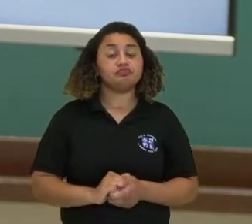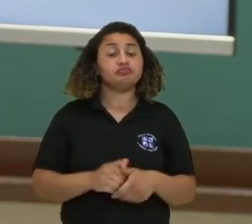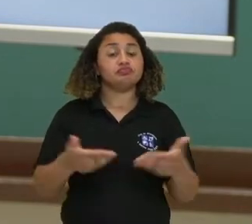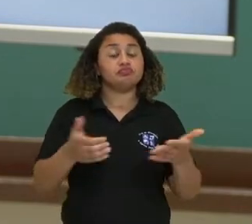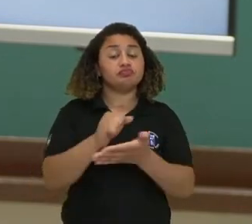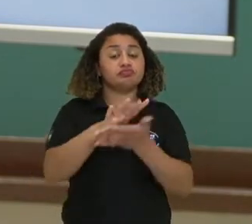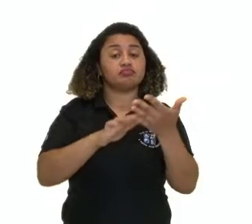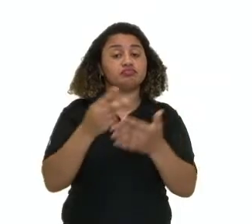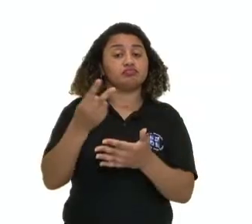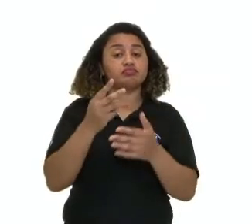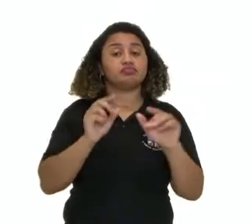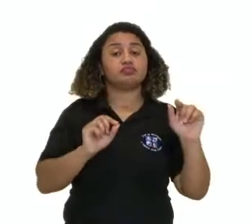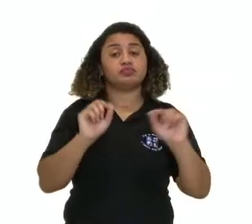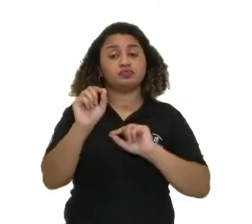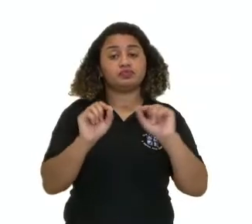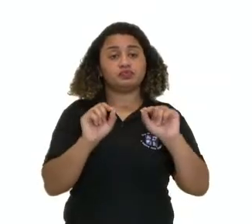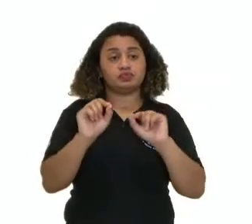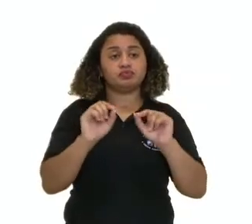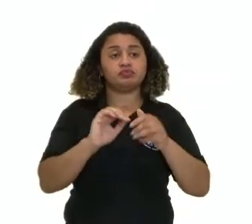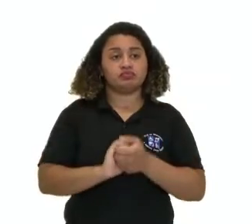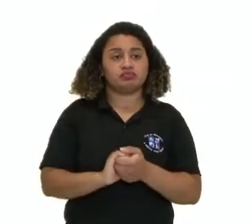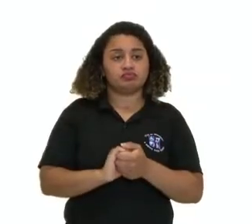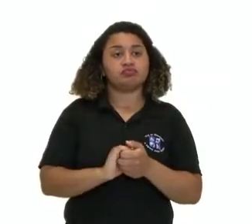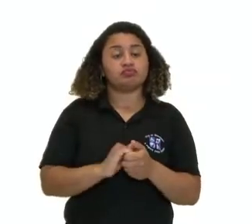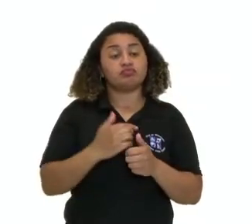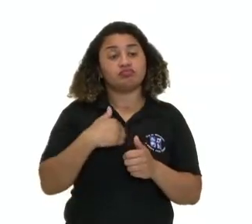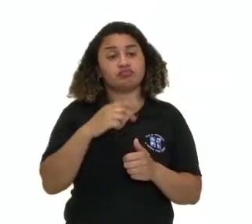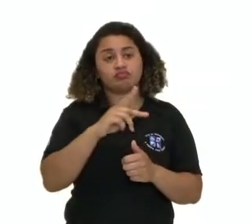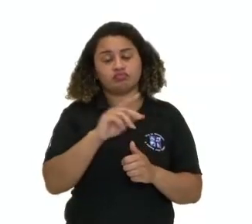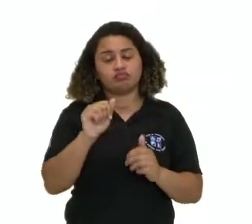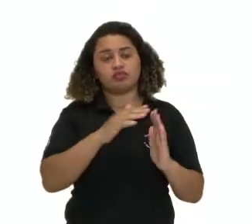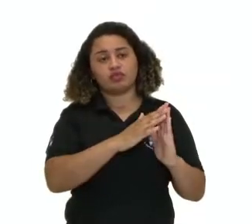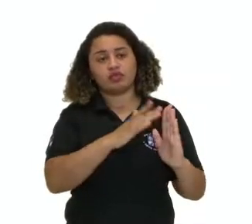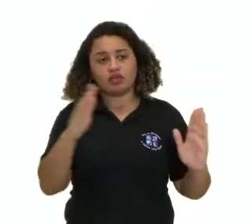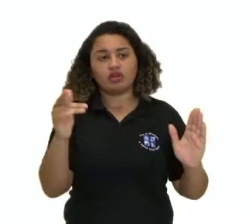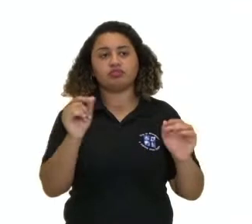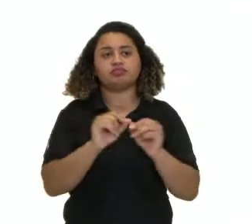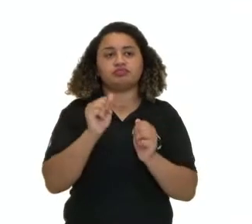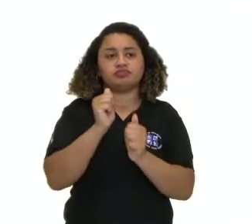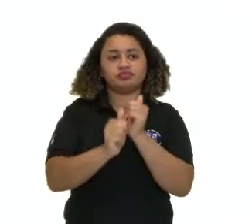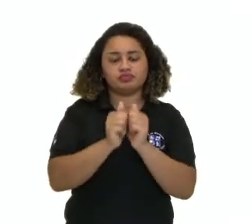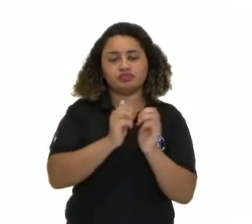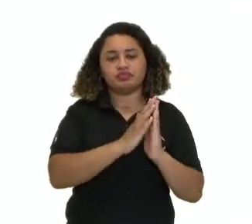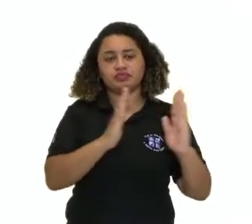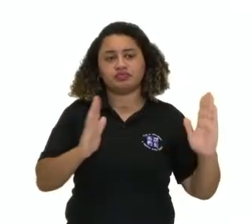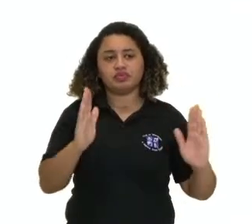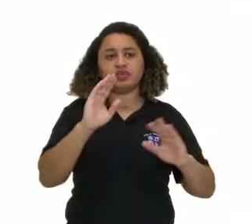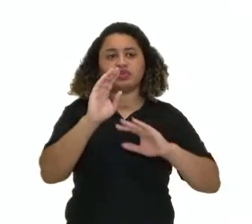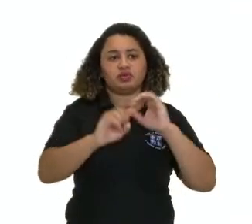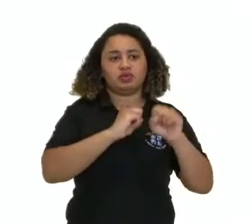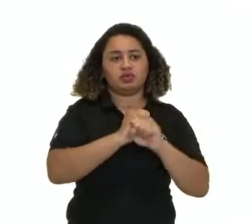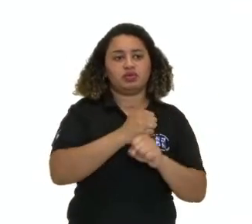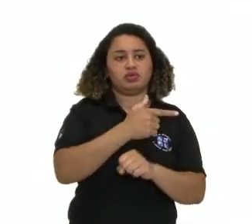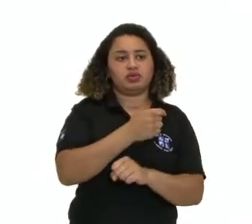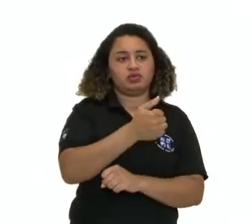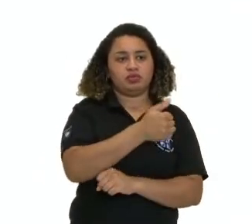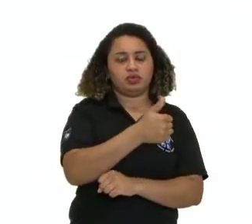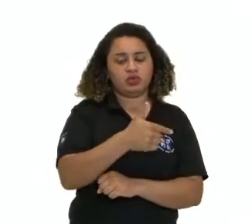Exercício 2. As projeções para a produção de arroz no período de 2012